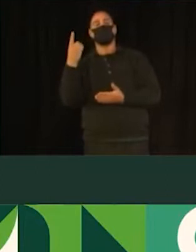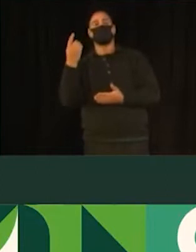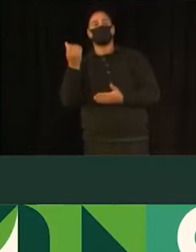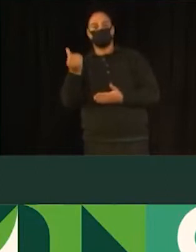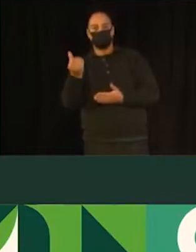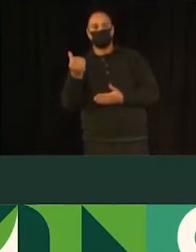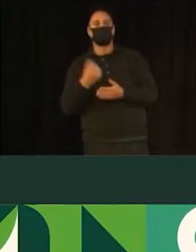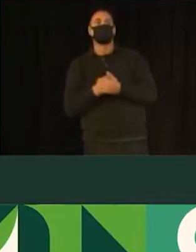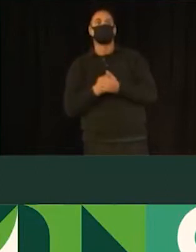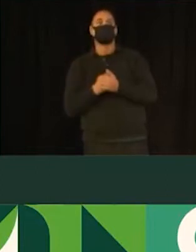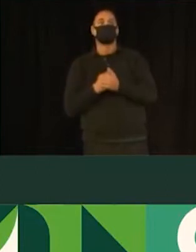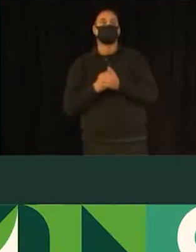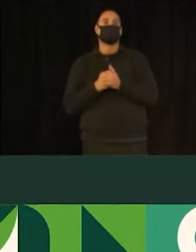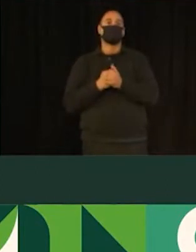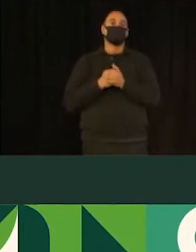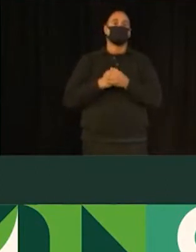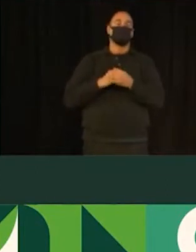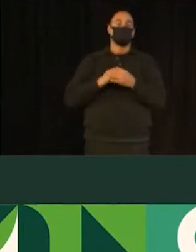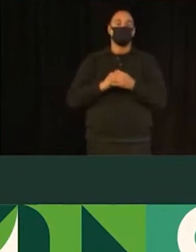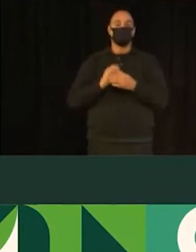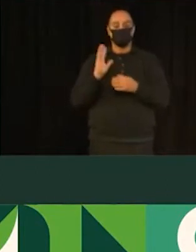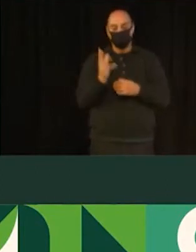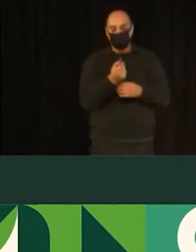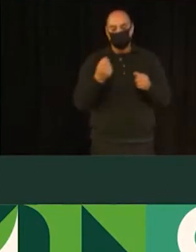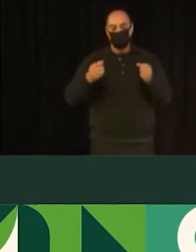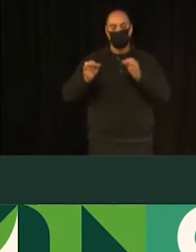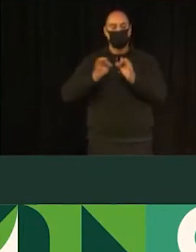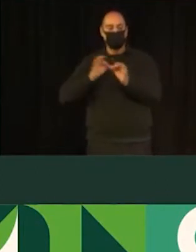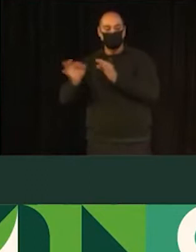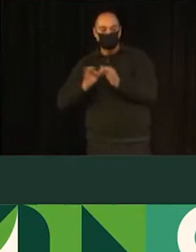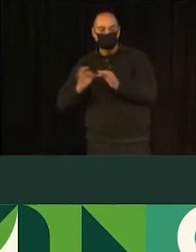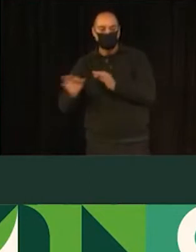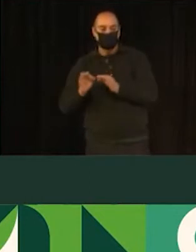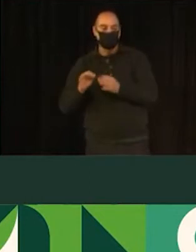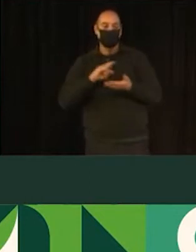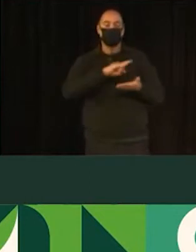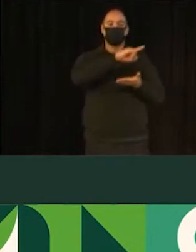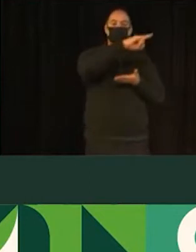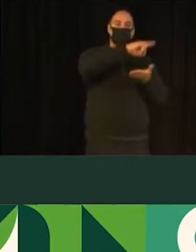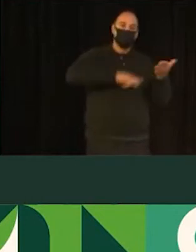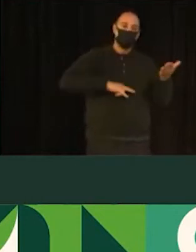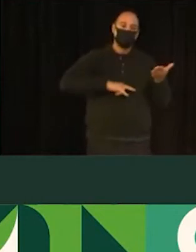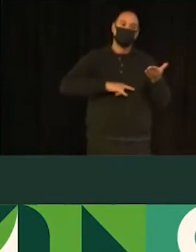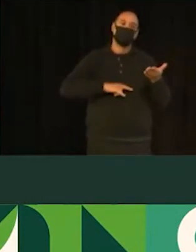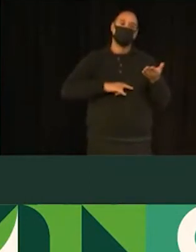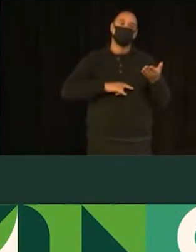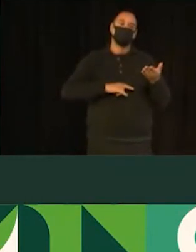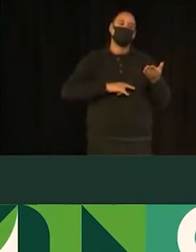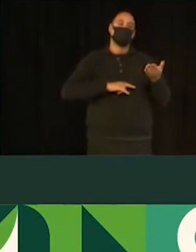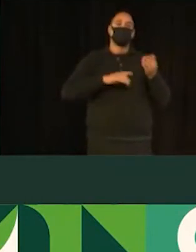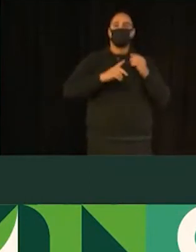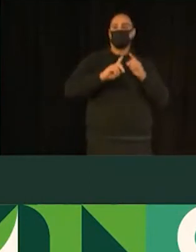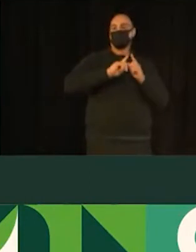pacote, incluindo o edital, pacote de estudos e projeto, incluindo o edital para concessão de todo o sistema de transporte,